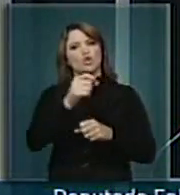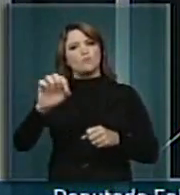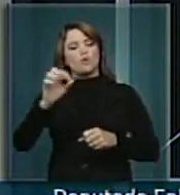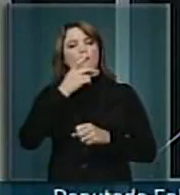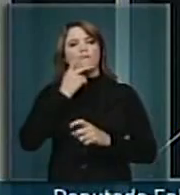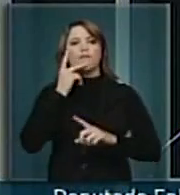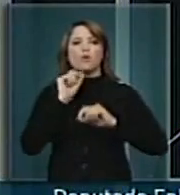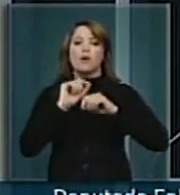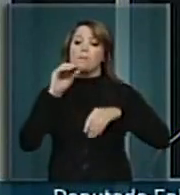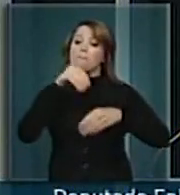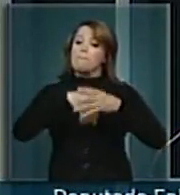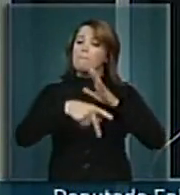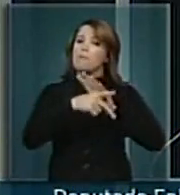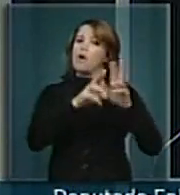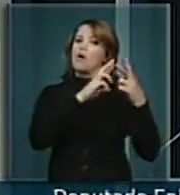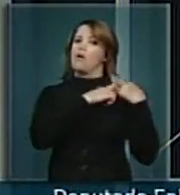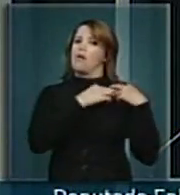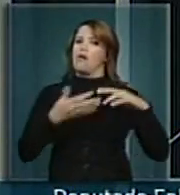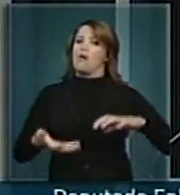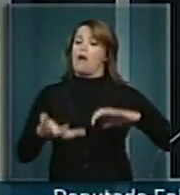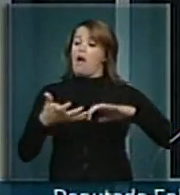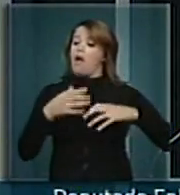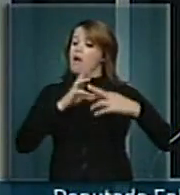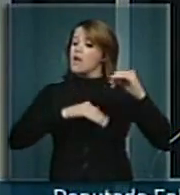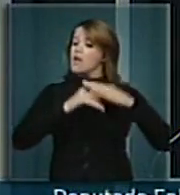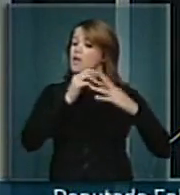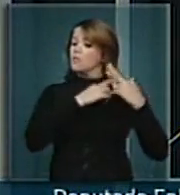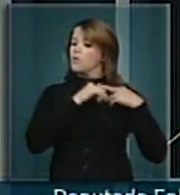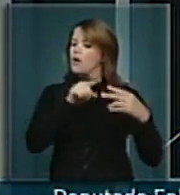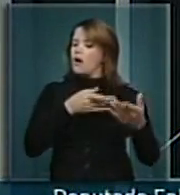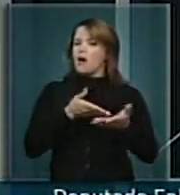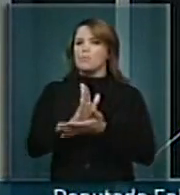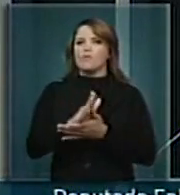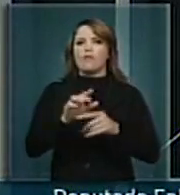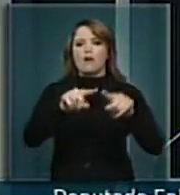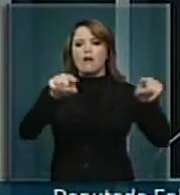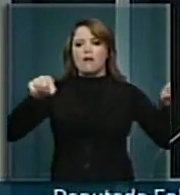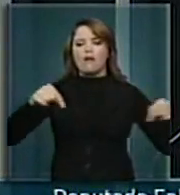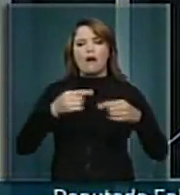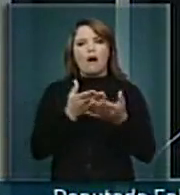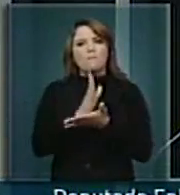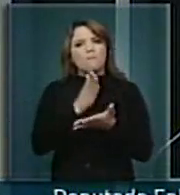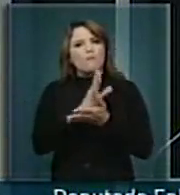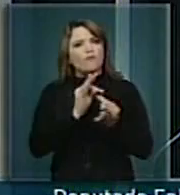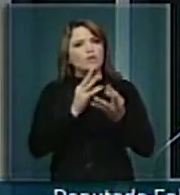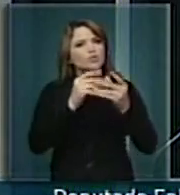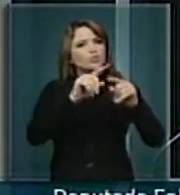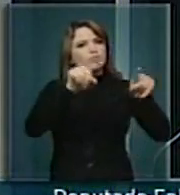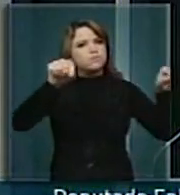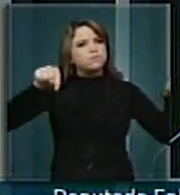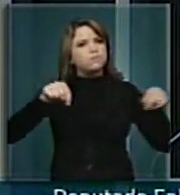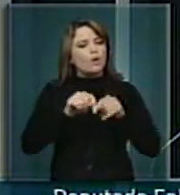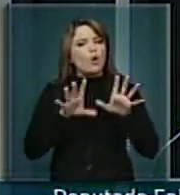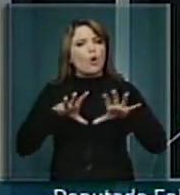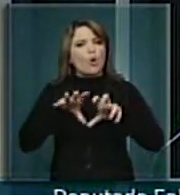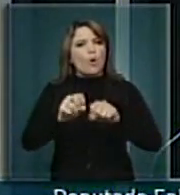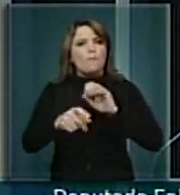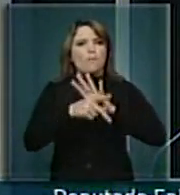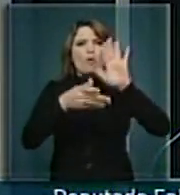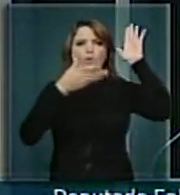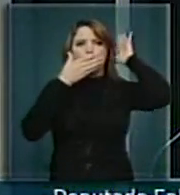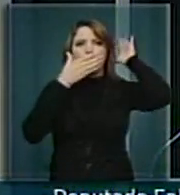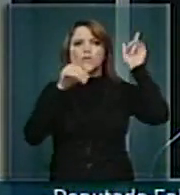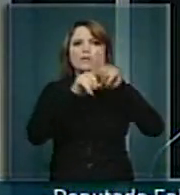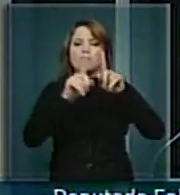Nacional competência exclusiva para aprovar a demarcação das terras ocupadas pelos indígenas, bem